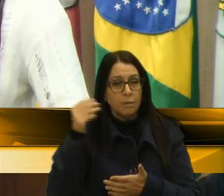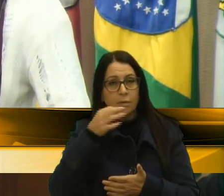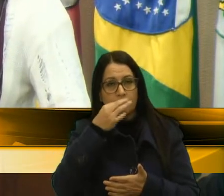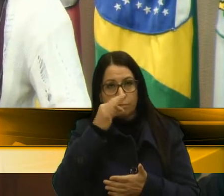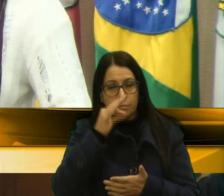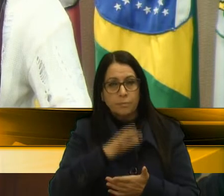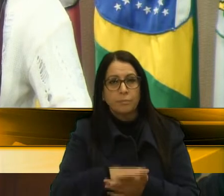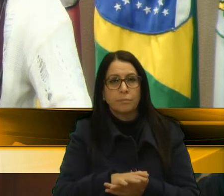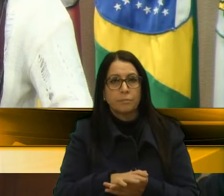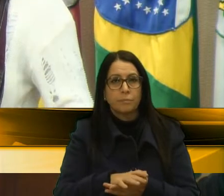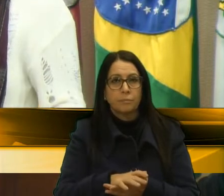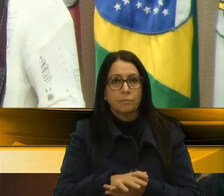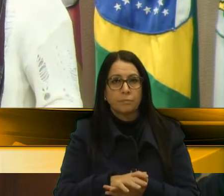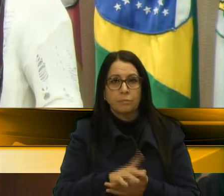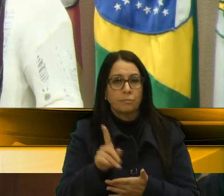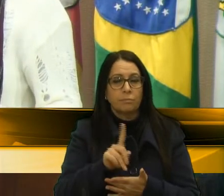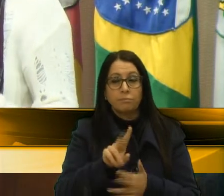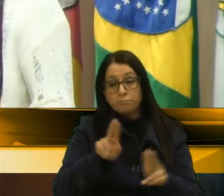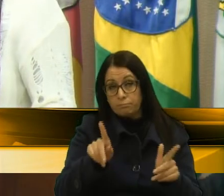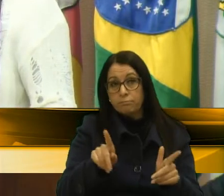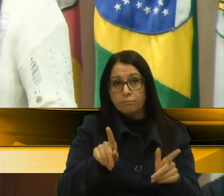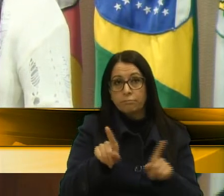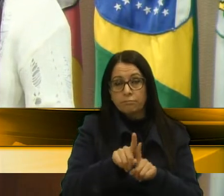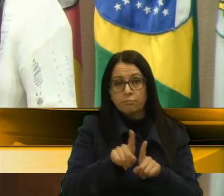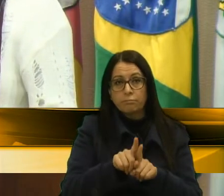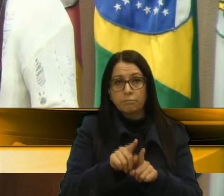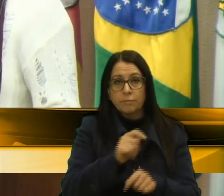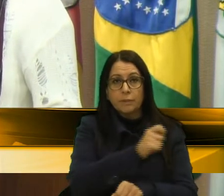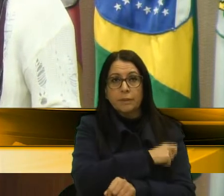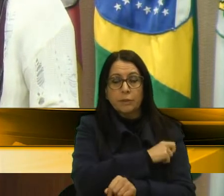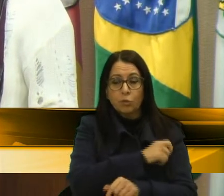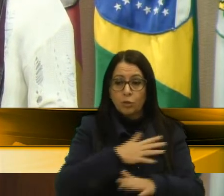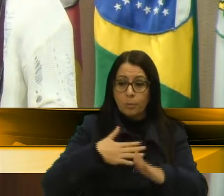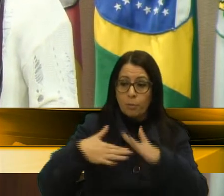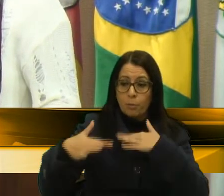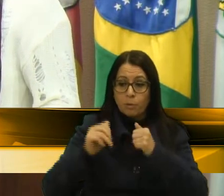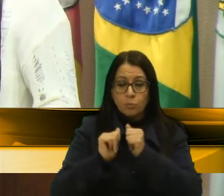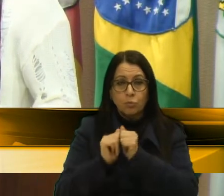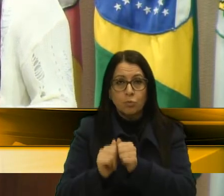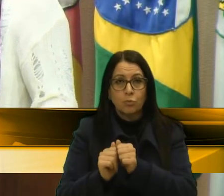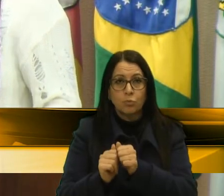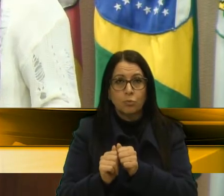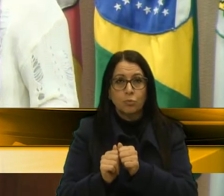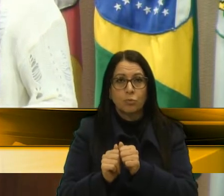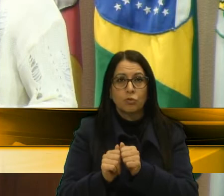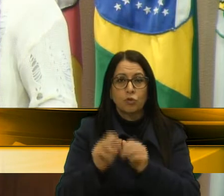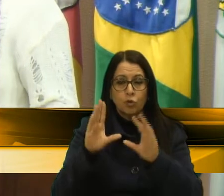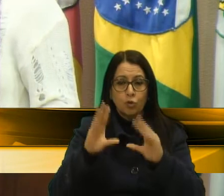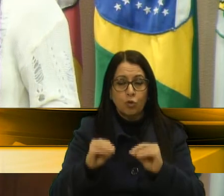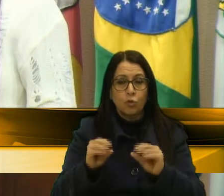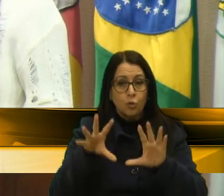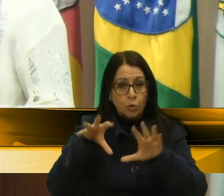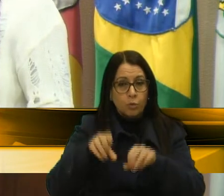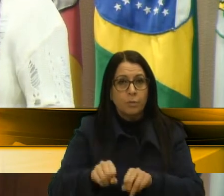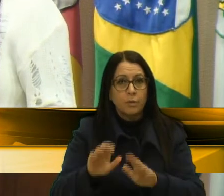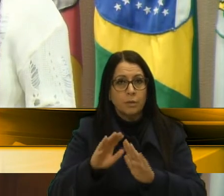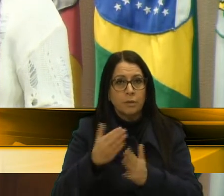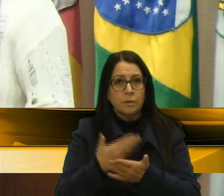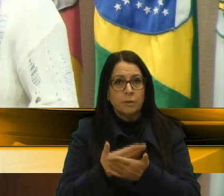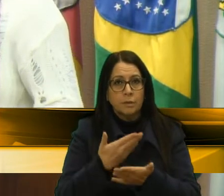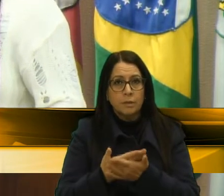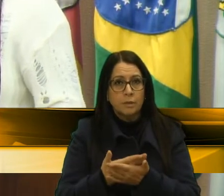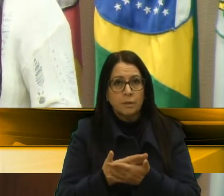do Sul, não foi diferente, os diversos alunos se mobilizaram, durante várias noites ocuparam as escolas,